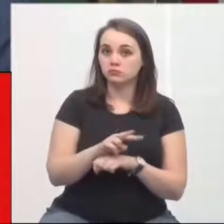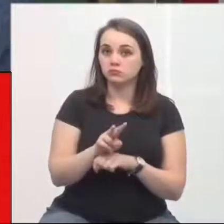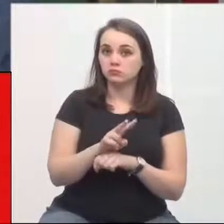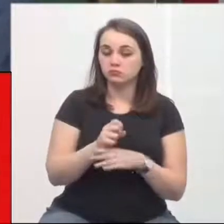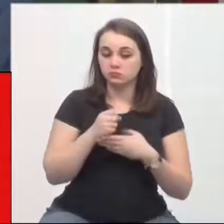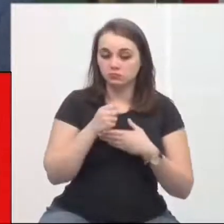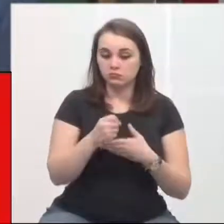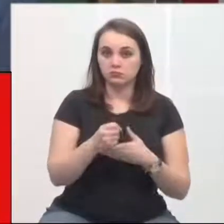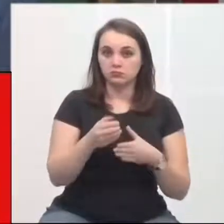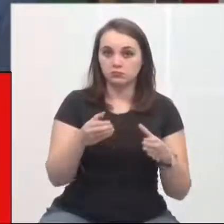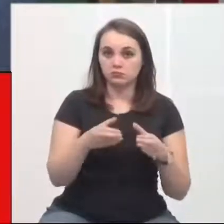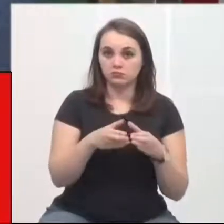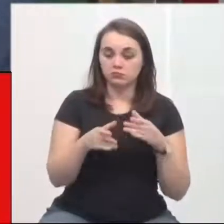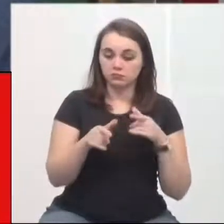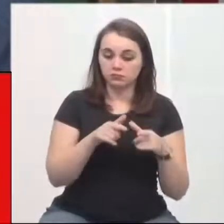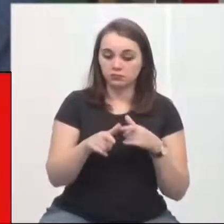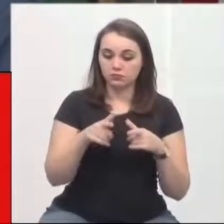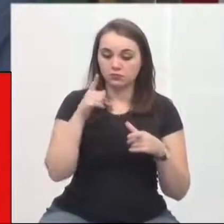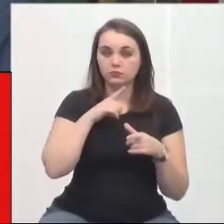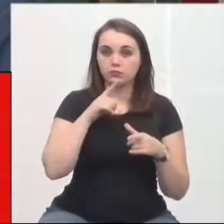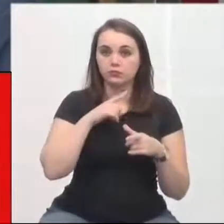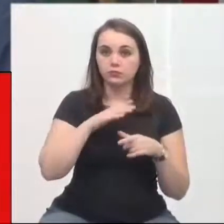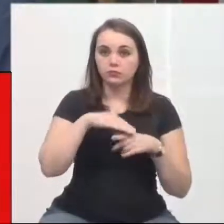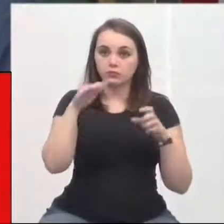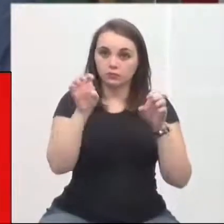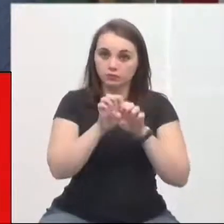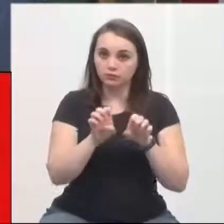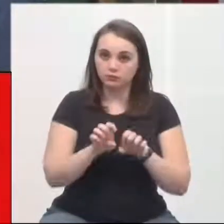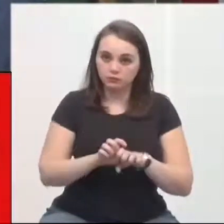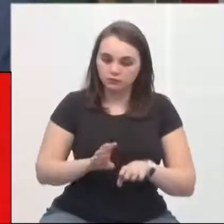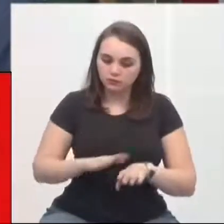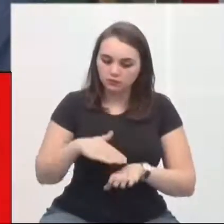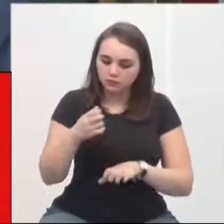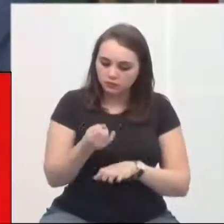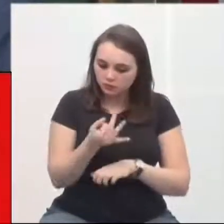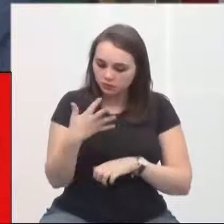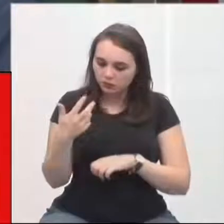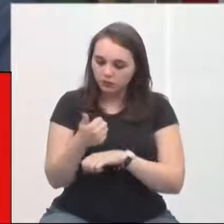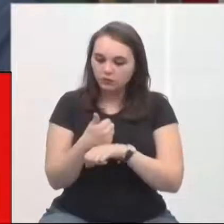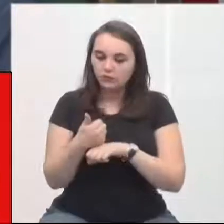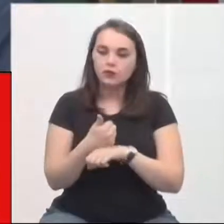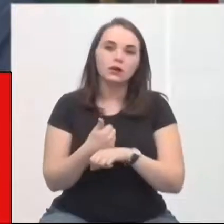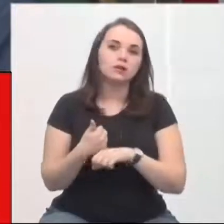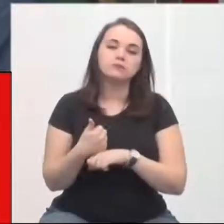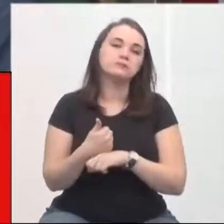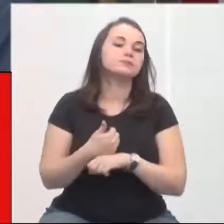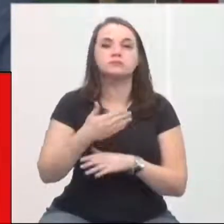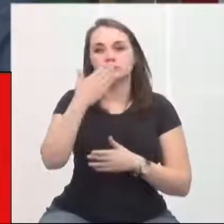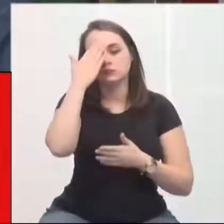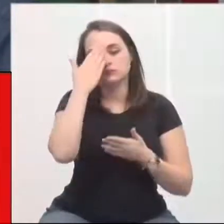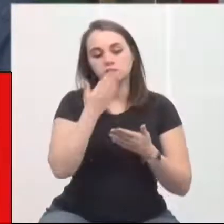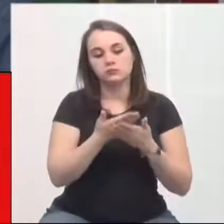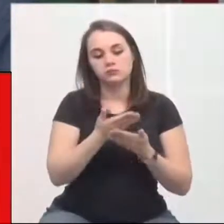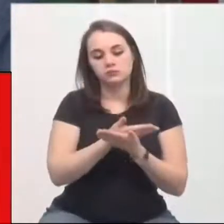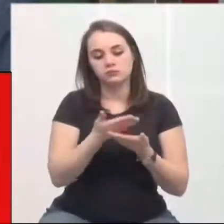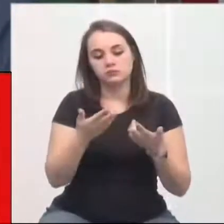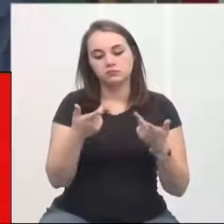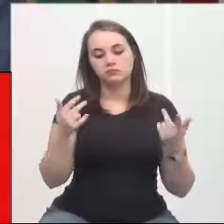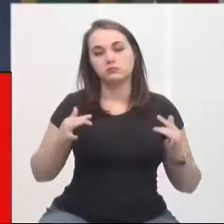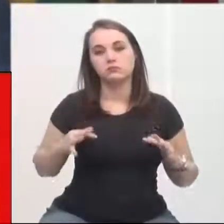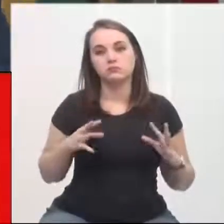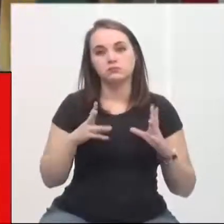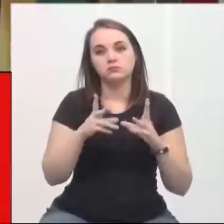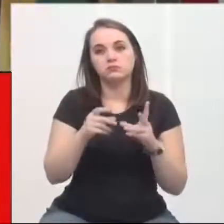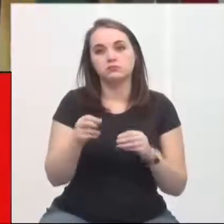que essa equipe ganhe mais estrutura, ganhe mais corpo. Eu acho que é uma agenda para todos os vereadores